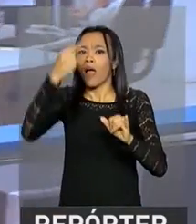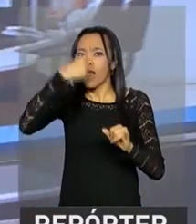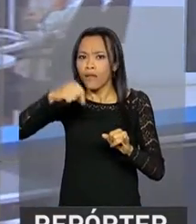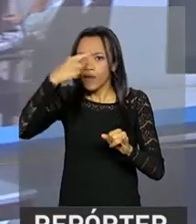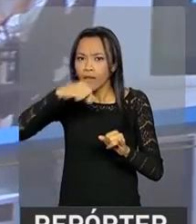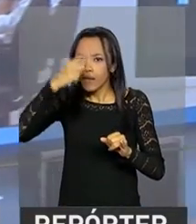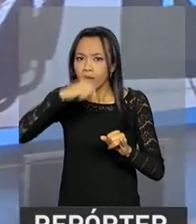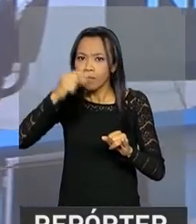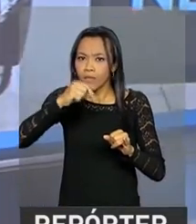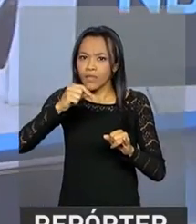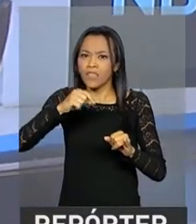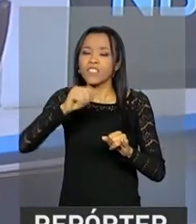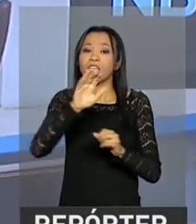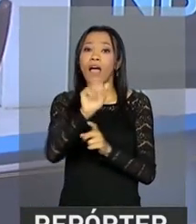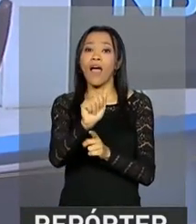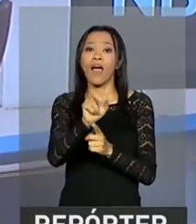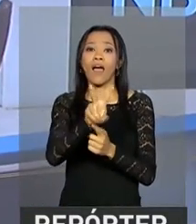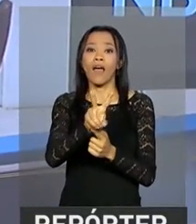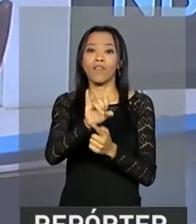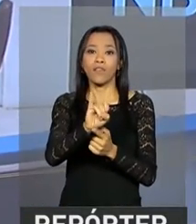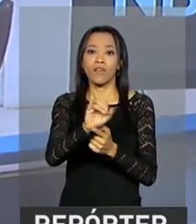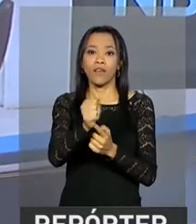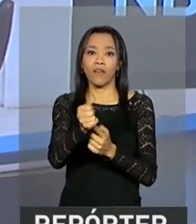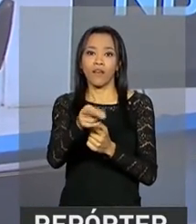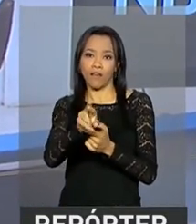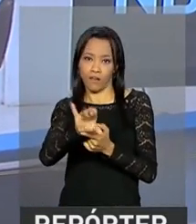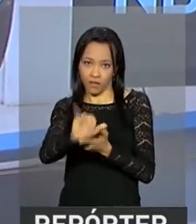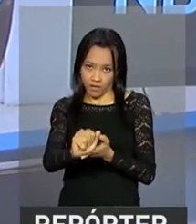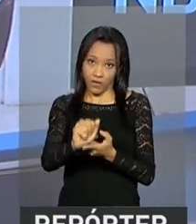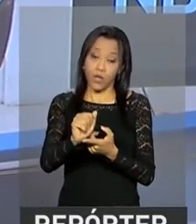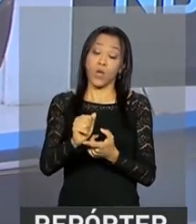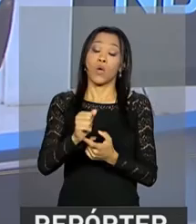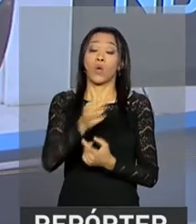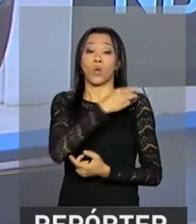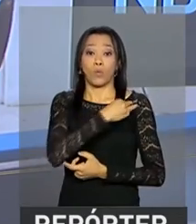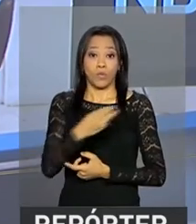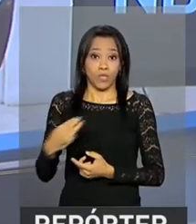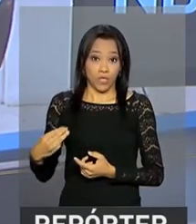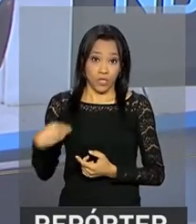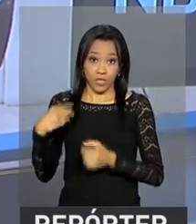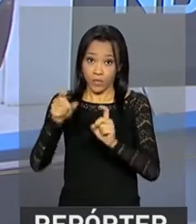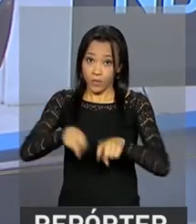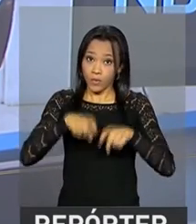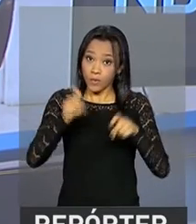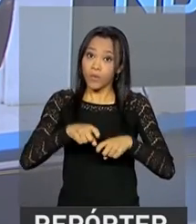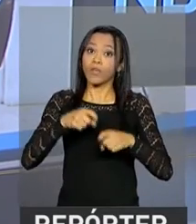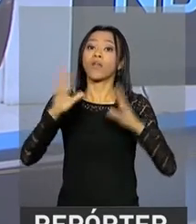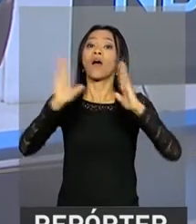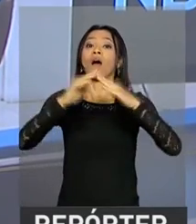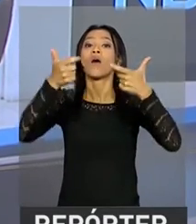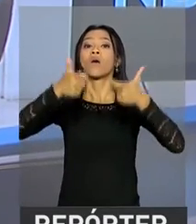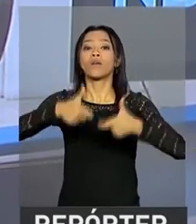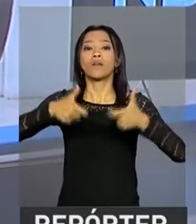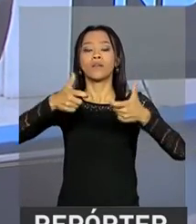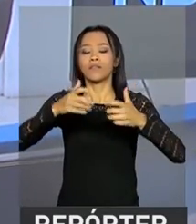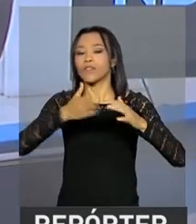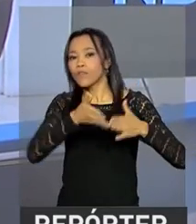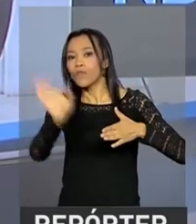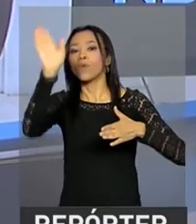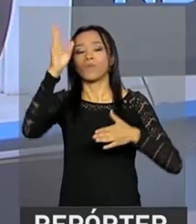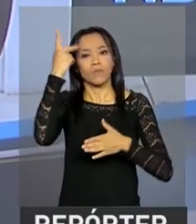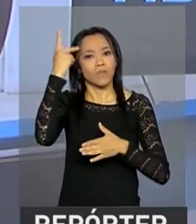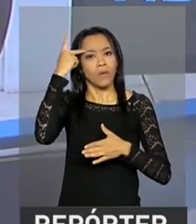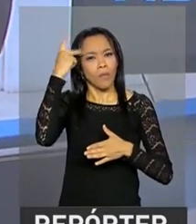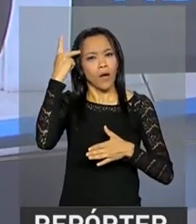aviária no país o ministro da agricultura está em são paulo para fechar um acordo com o setor da capital paulista